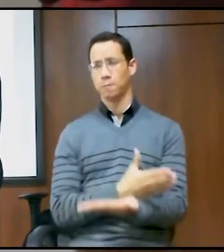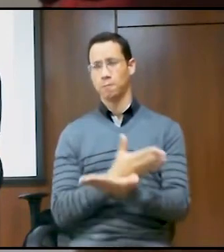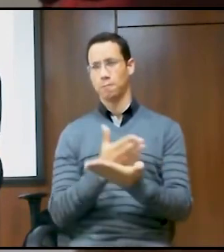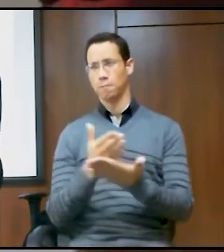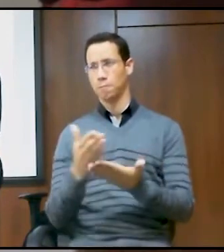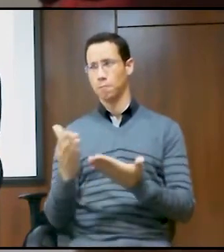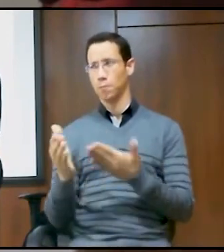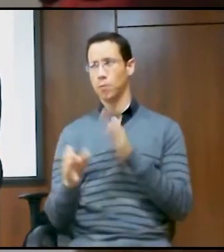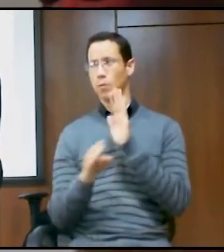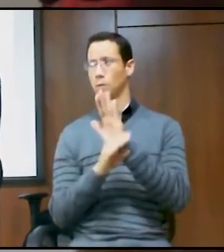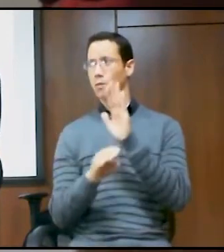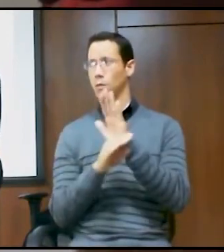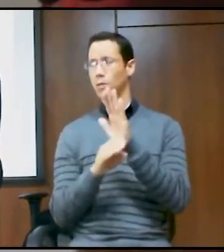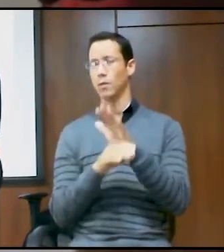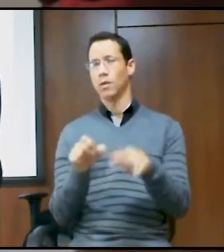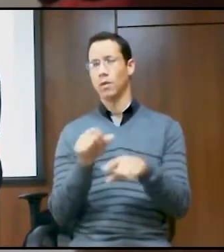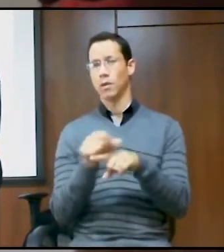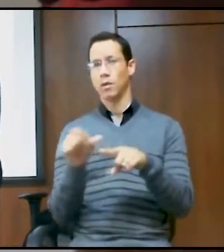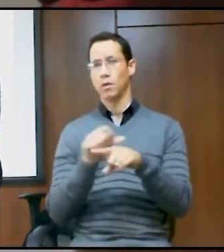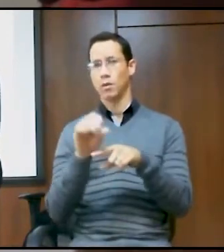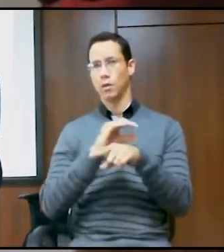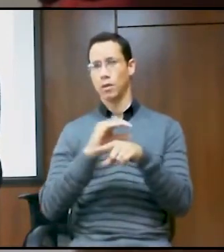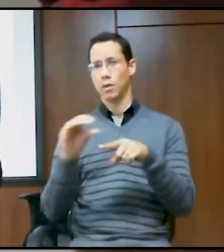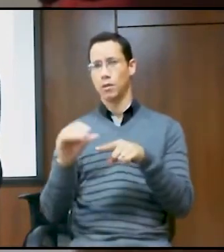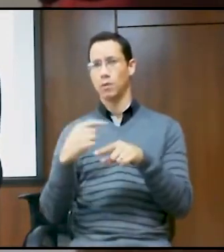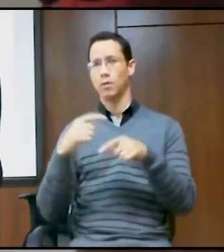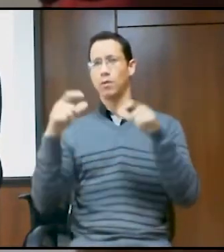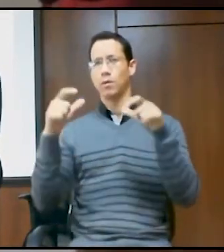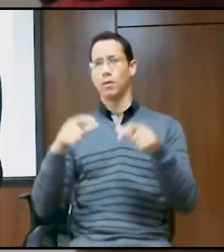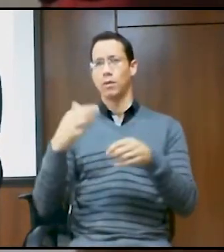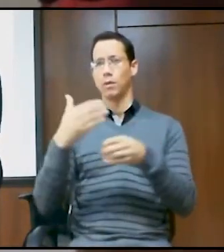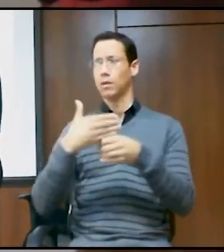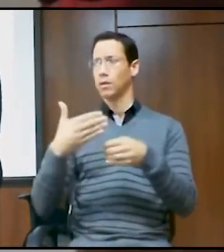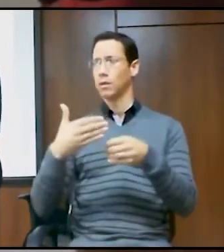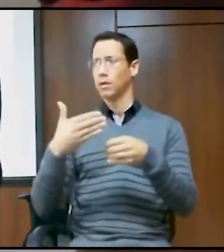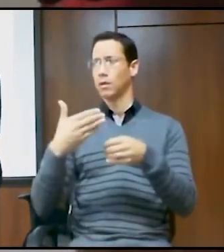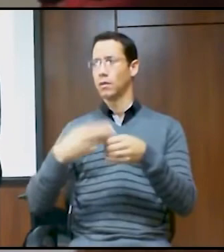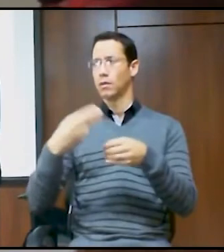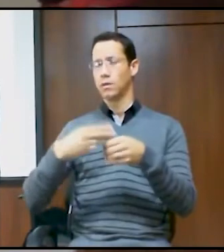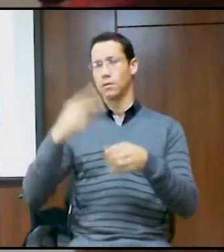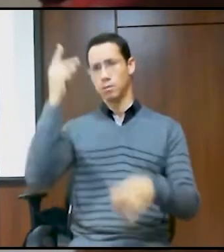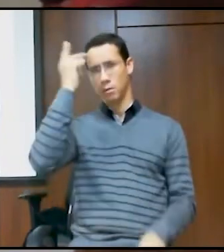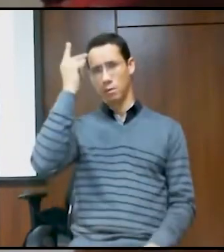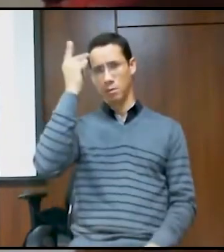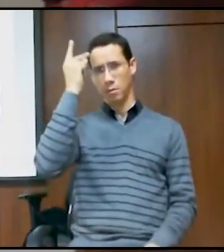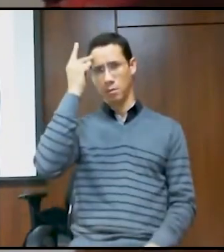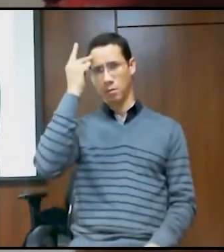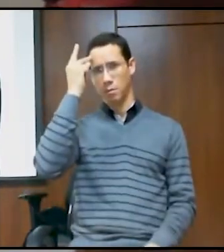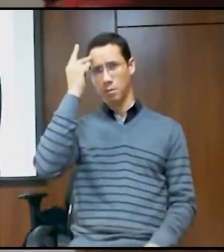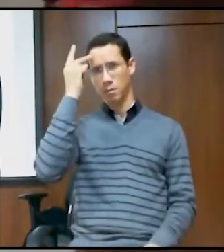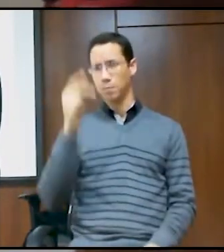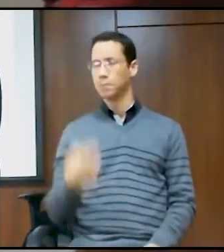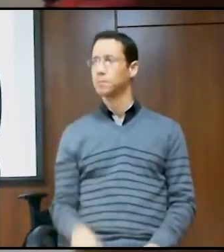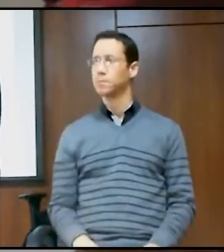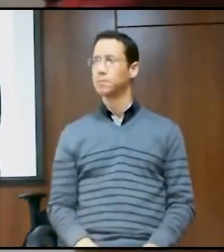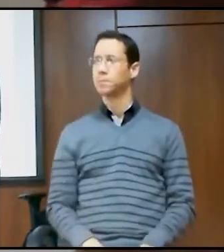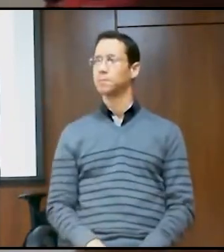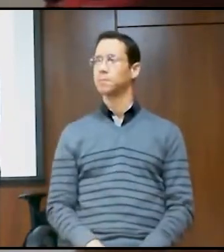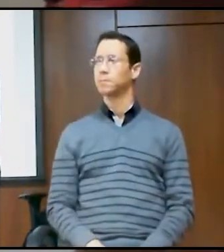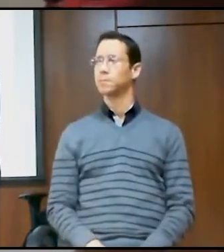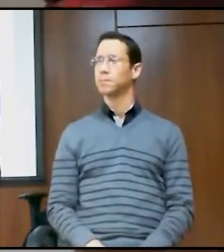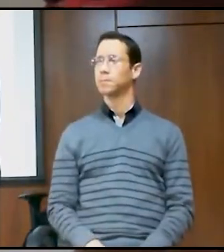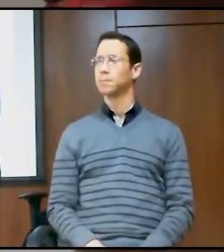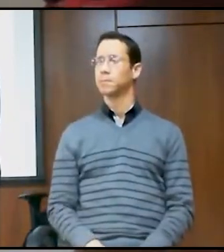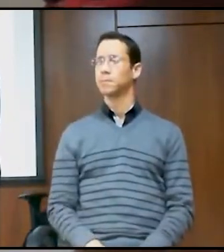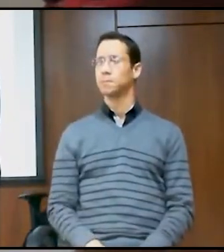o auxílio aluguel, isso aqui é na cidade de São Paulo, tá? Só na cidade, não na região metropolitana.